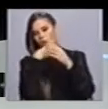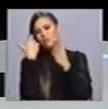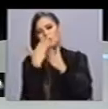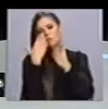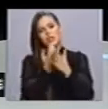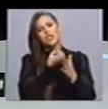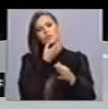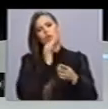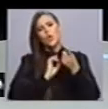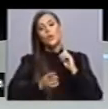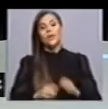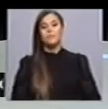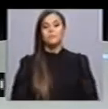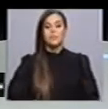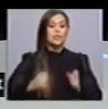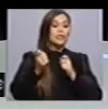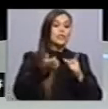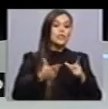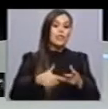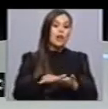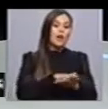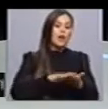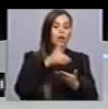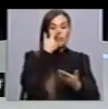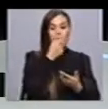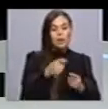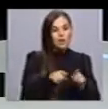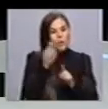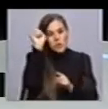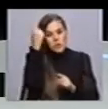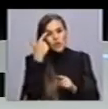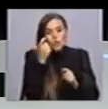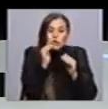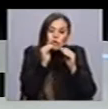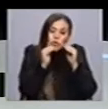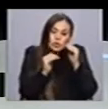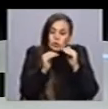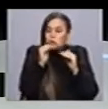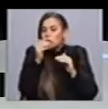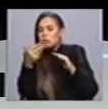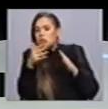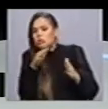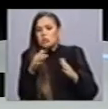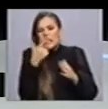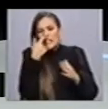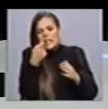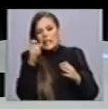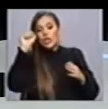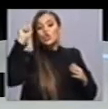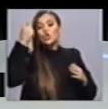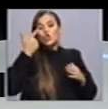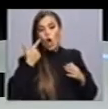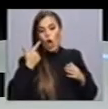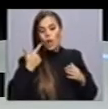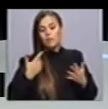menos o seguinte: estrelas com uma massa parecida com o nosso Sol, ligeiramente menor, ligeiramente maior do que o nosso Sol,